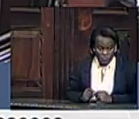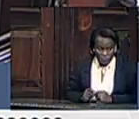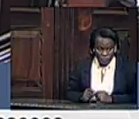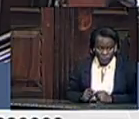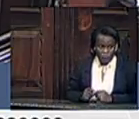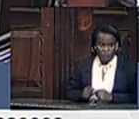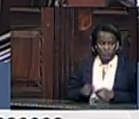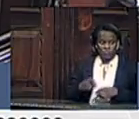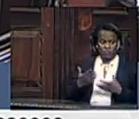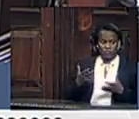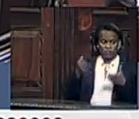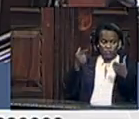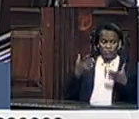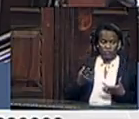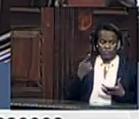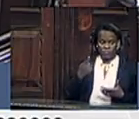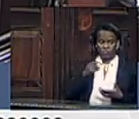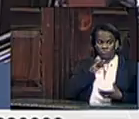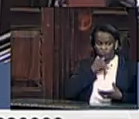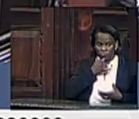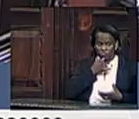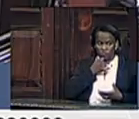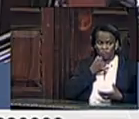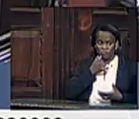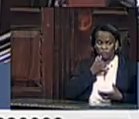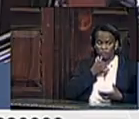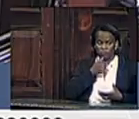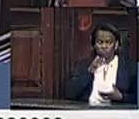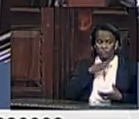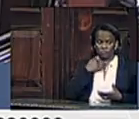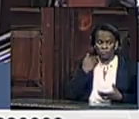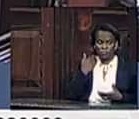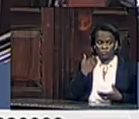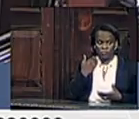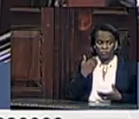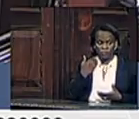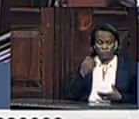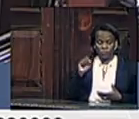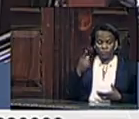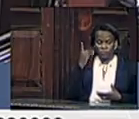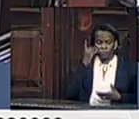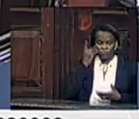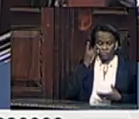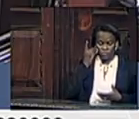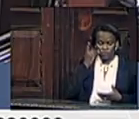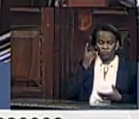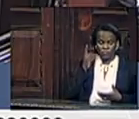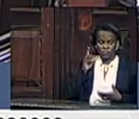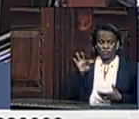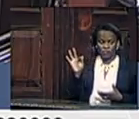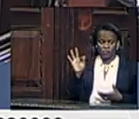comunicado triste, que é o falecimento do ex-deputado federal